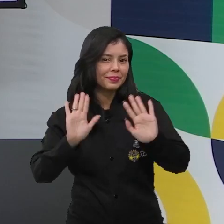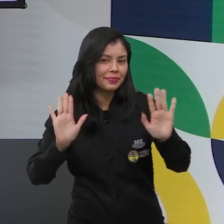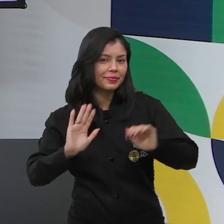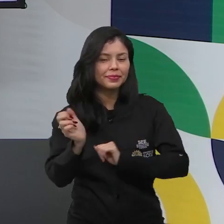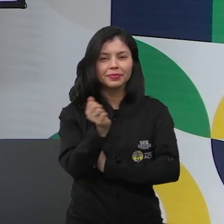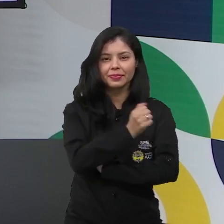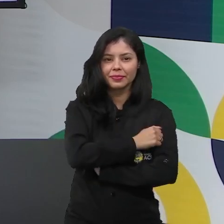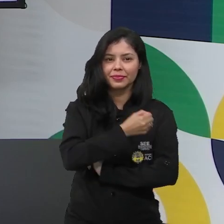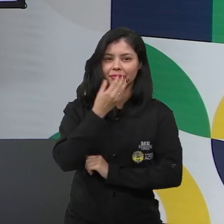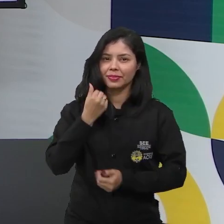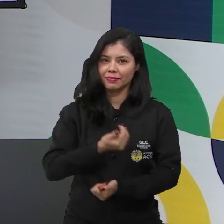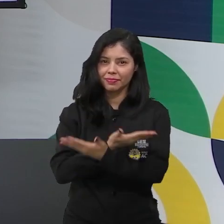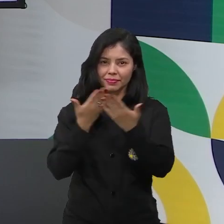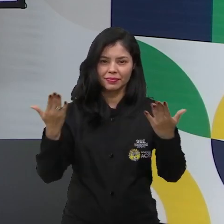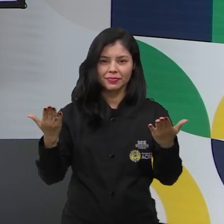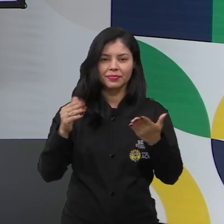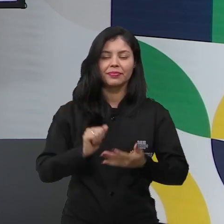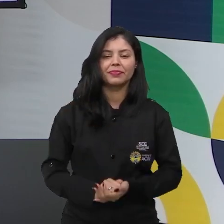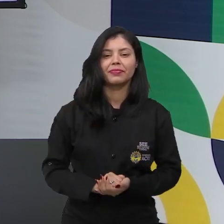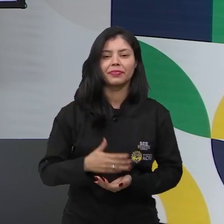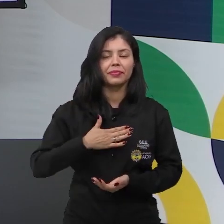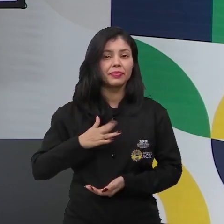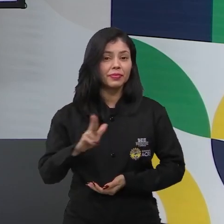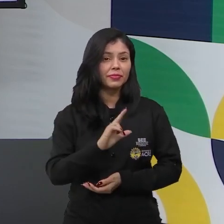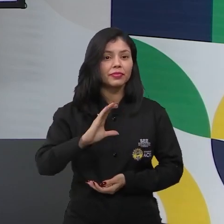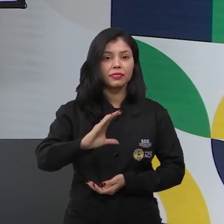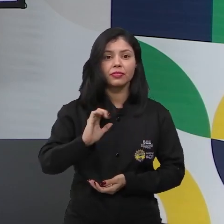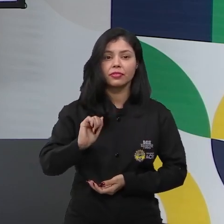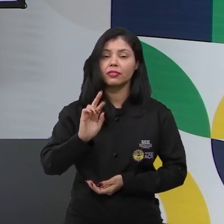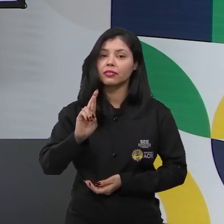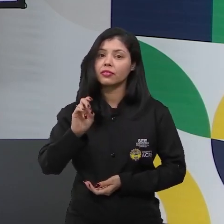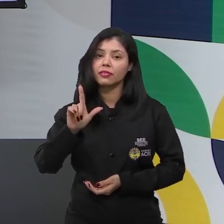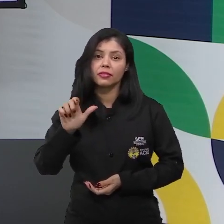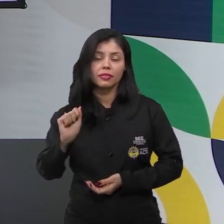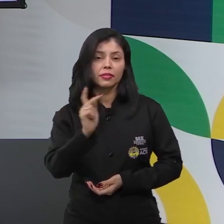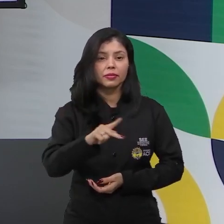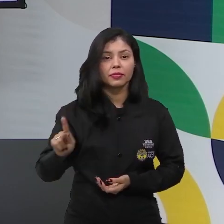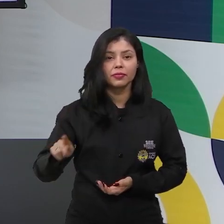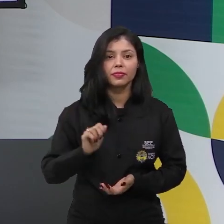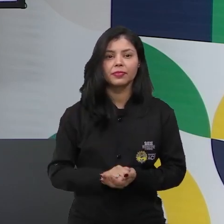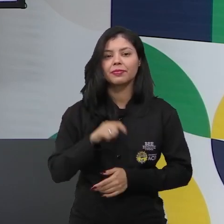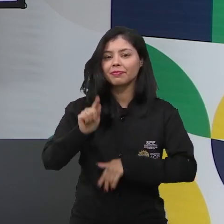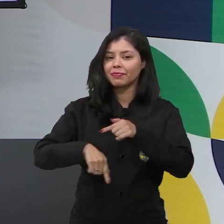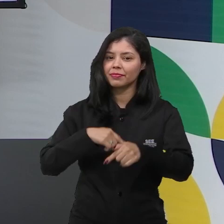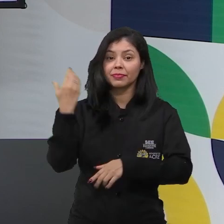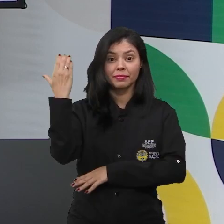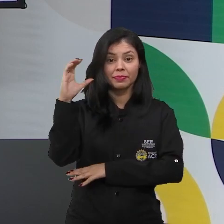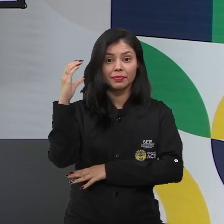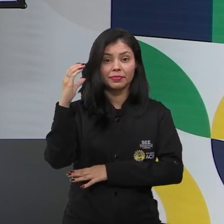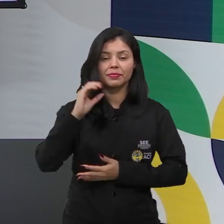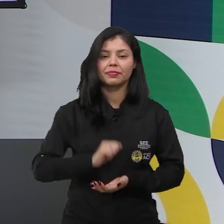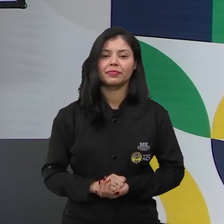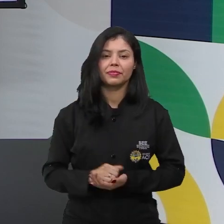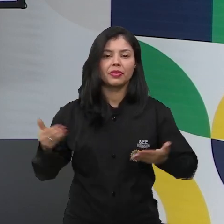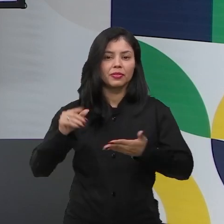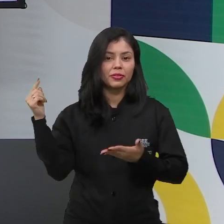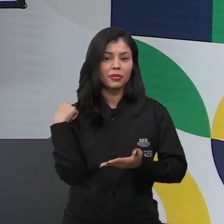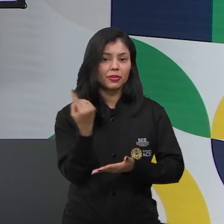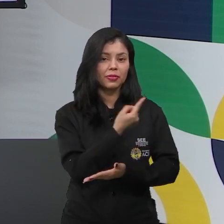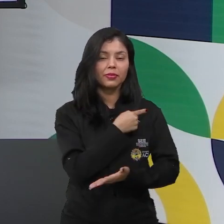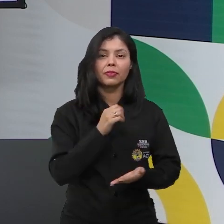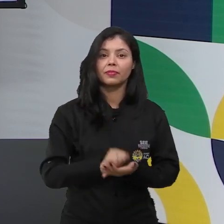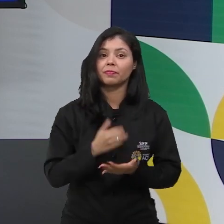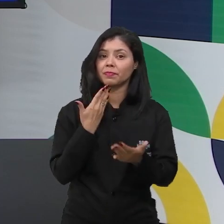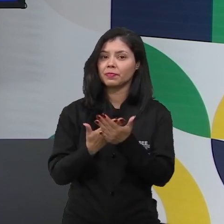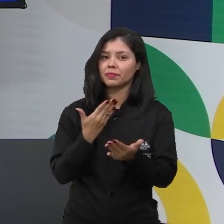Olá, queridos alunos, tudo bem com vocês? Me chamo Carla Nonomura e eu sou a sua professora de ciências. E hoje a